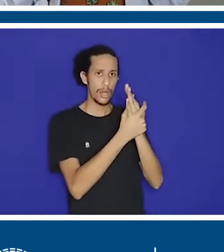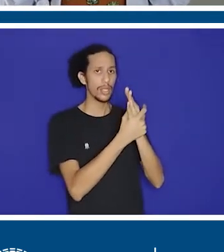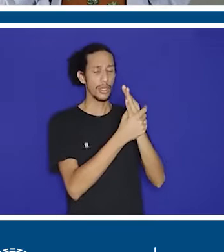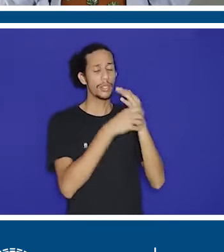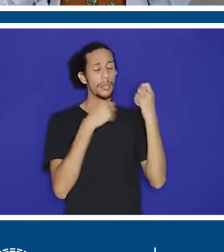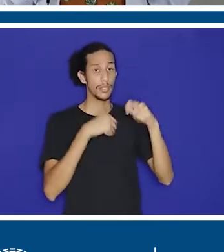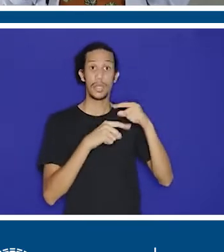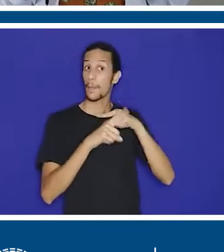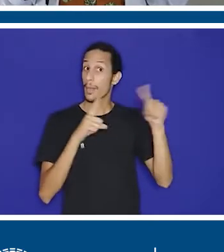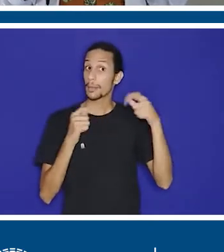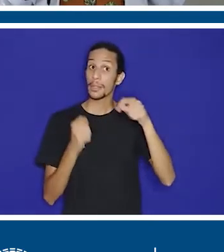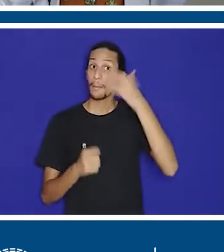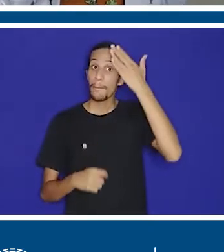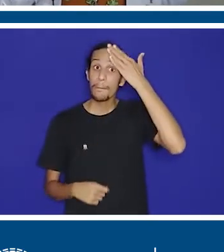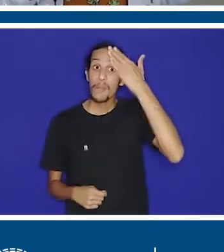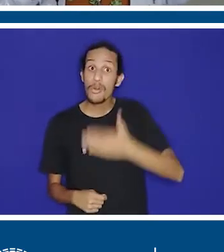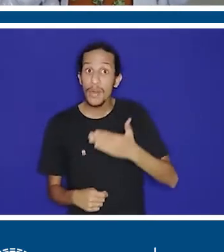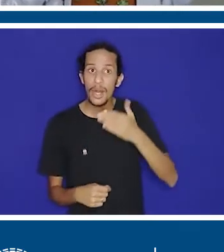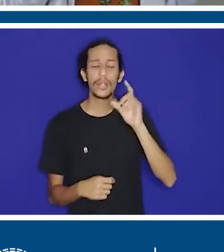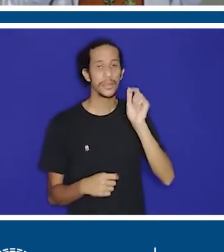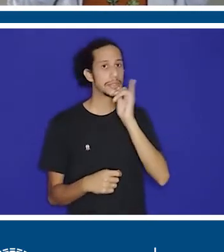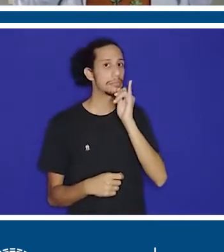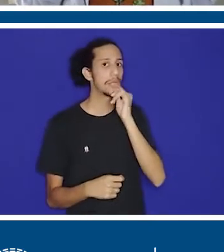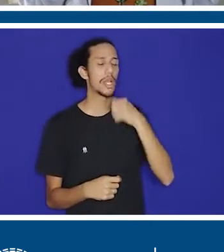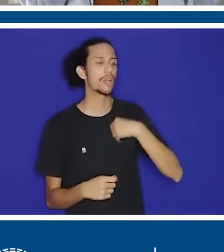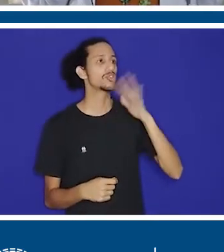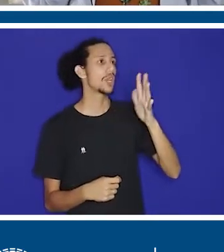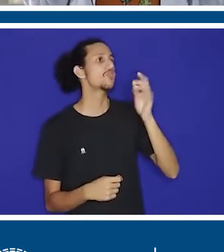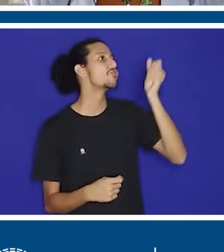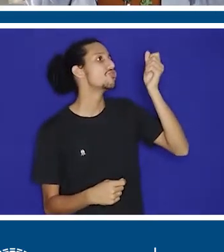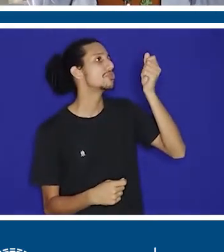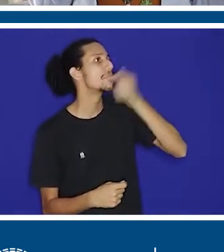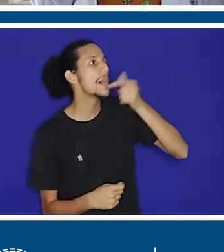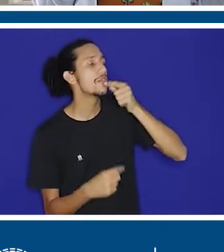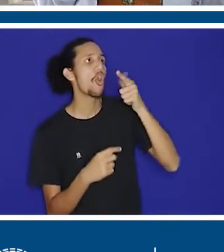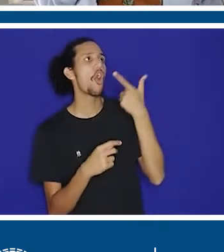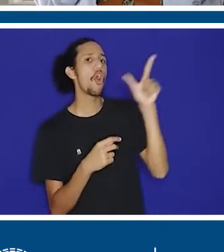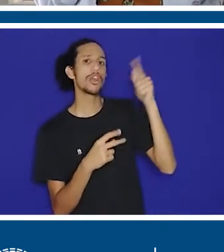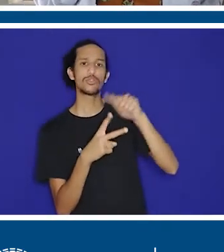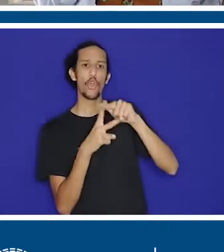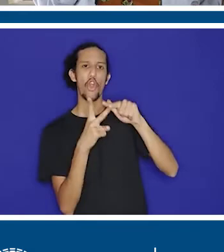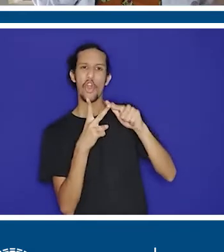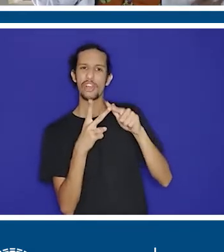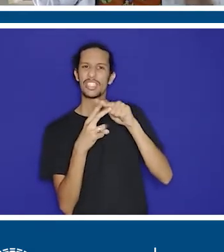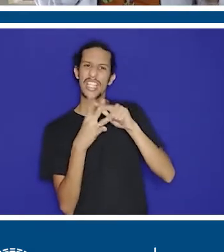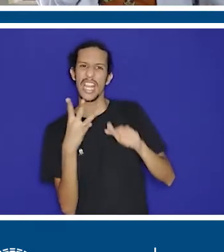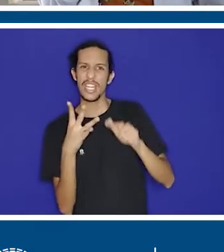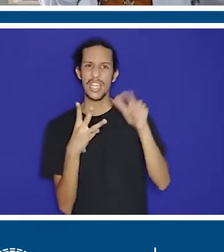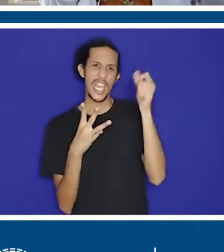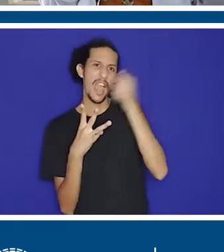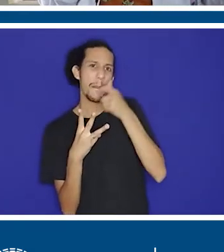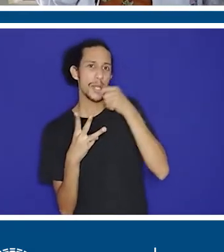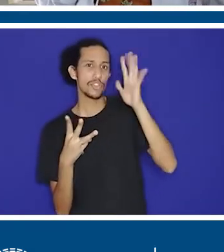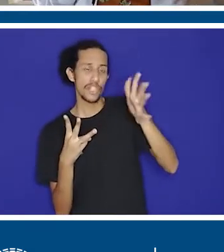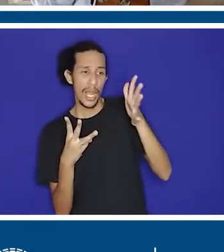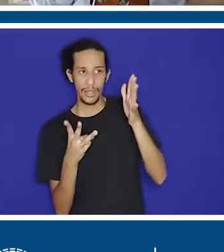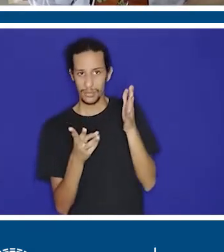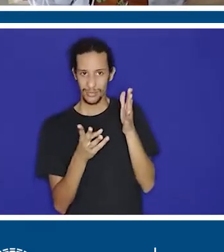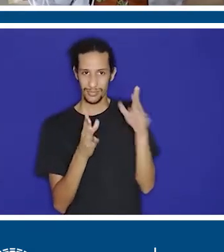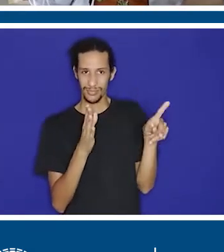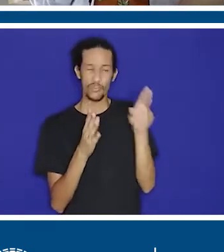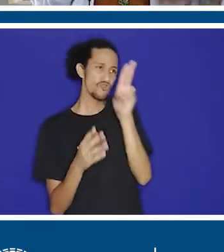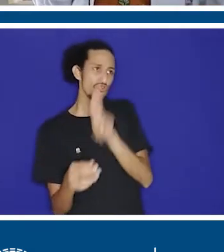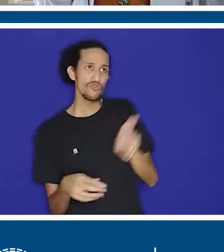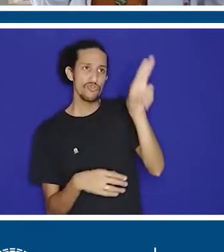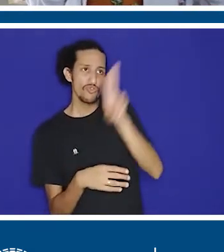que eu tenho que comprovar que eu usei 2 ou 3 medicamentos para tratar aquele